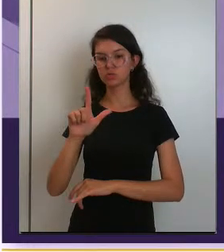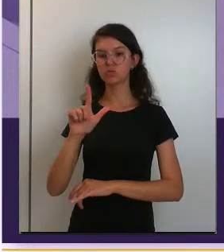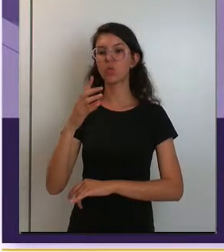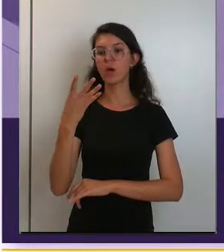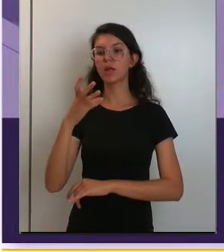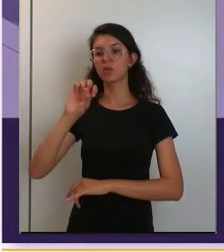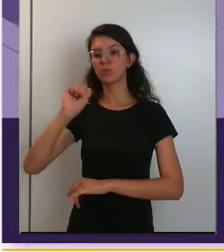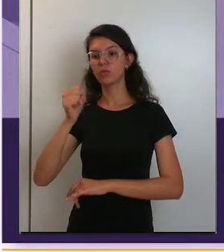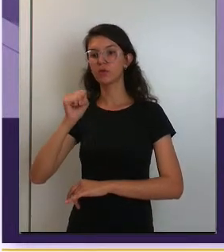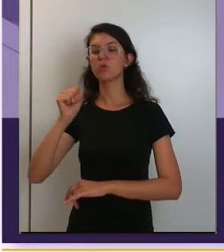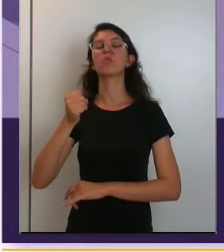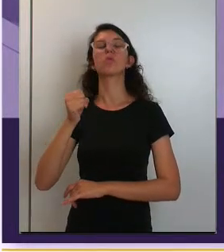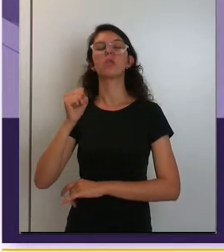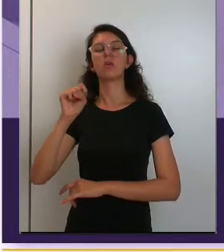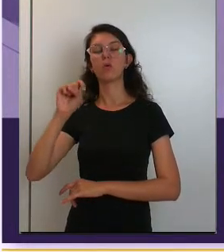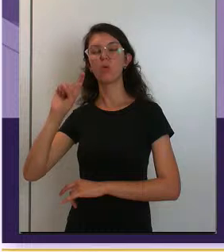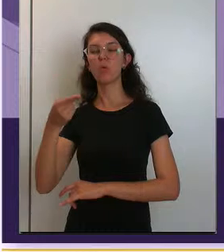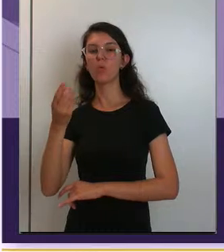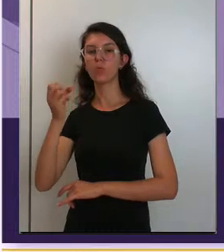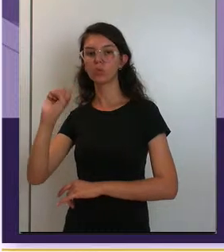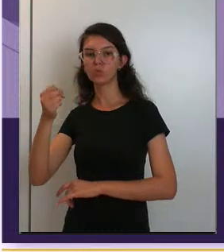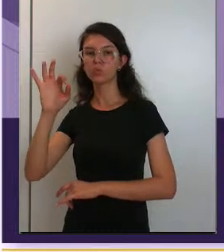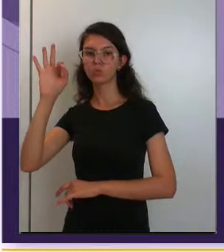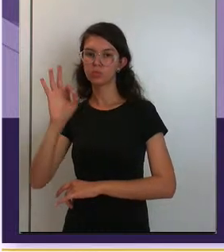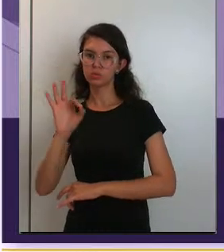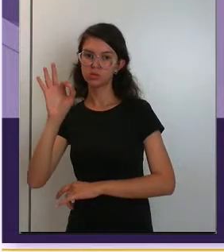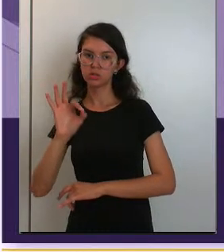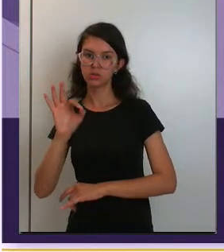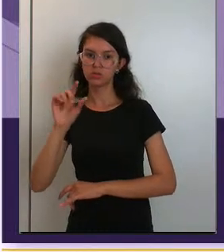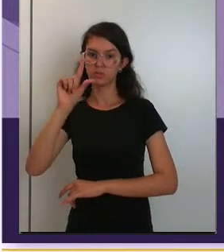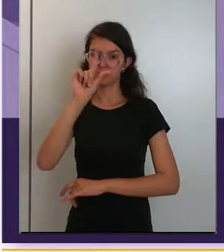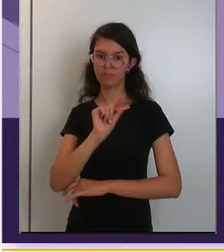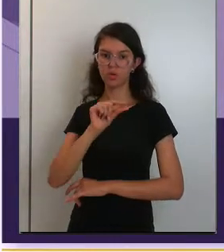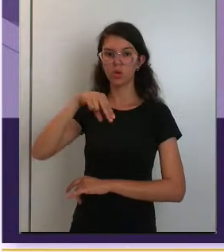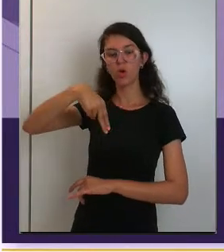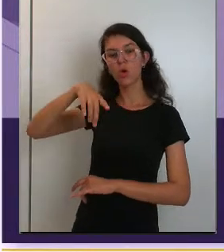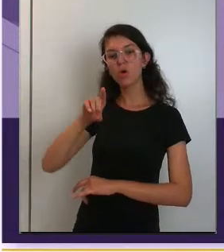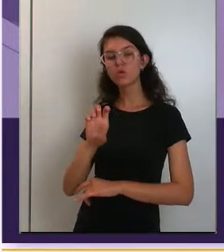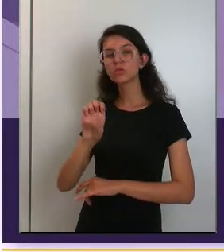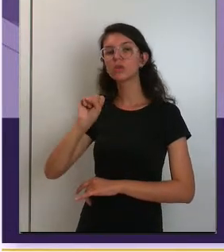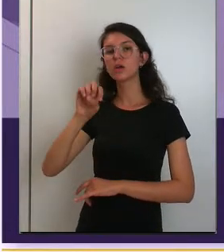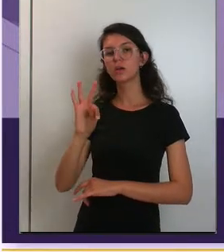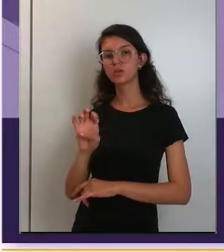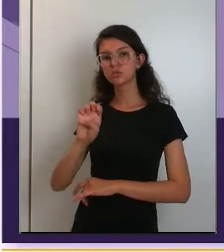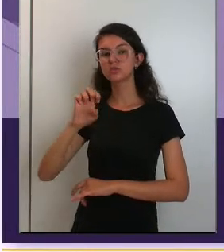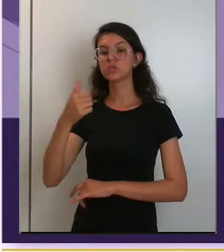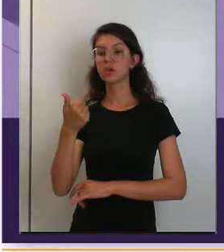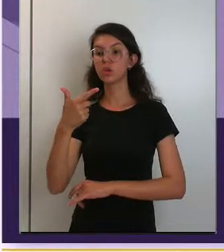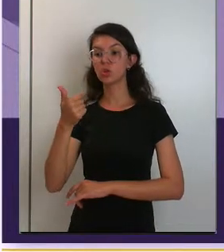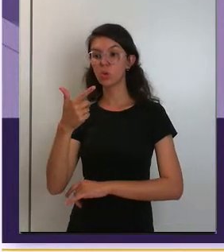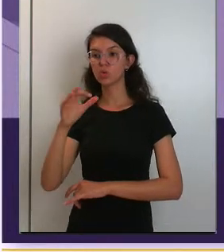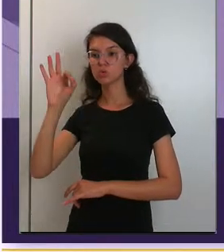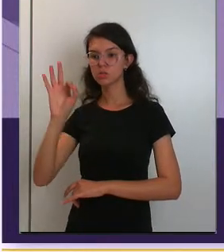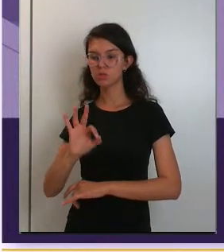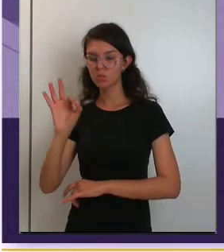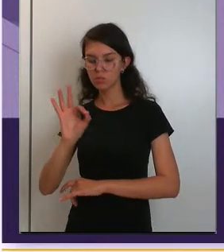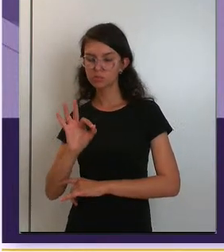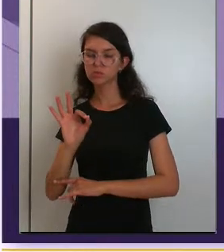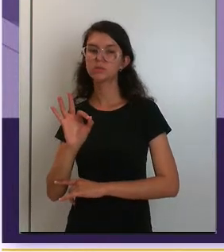41,8%, e a menor prevalência na região nordeste, com 12% das mães de crianças nessa faixa